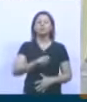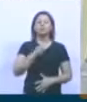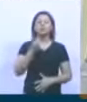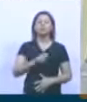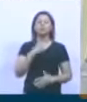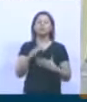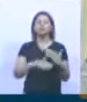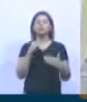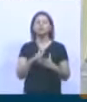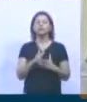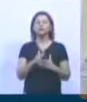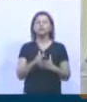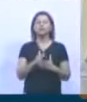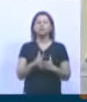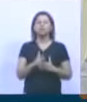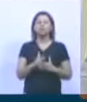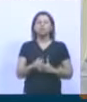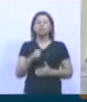aquilo que me impede.